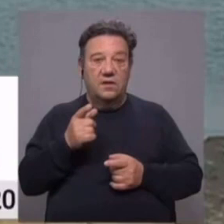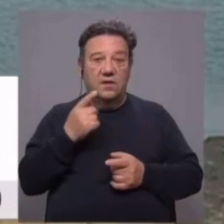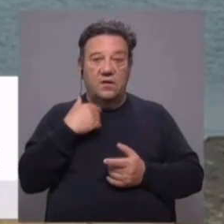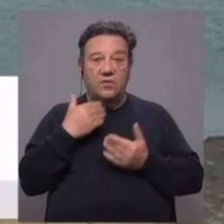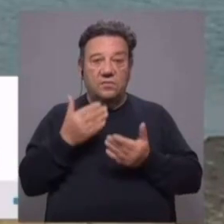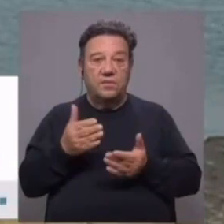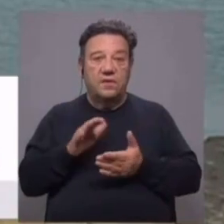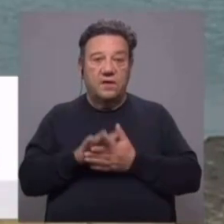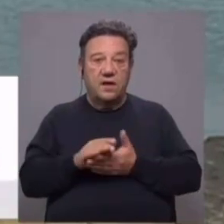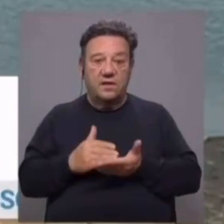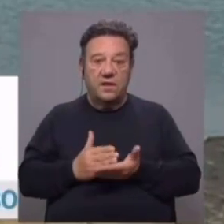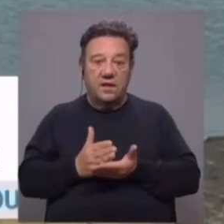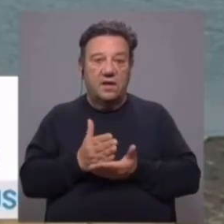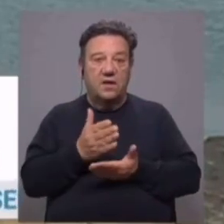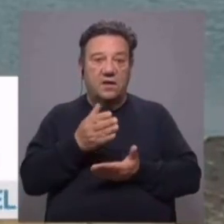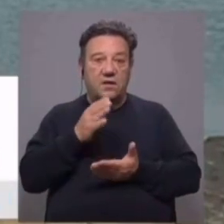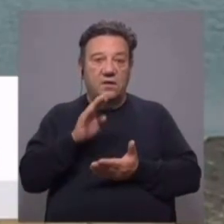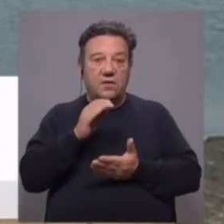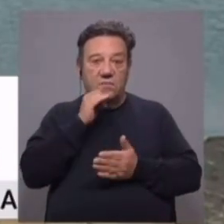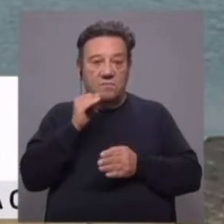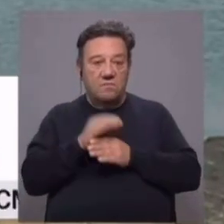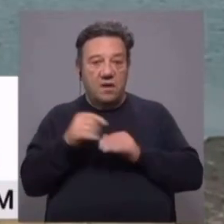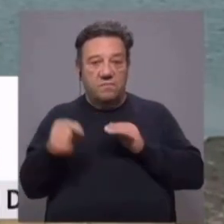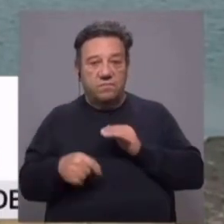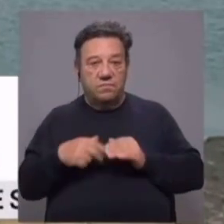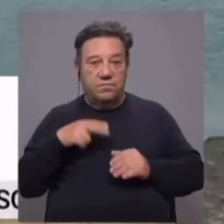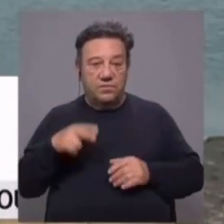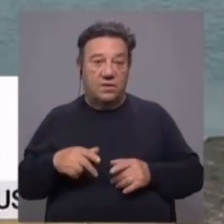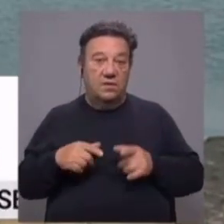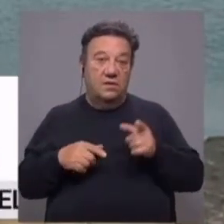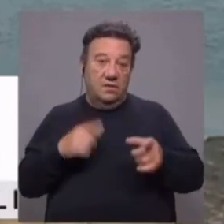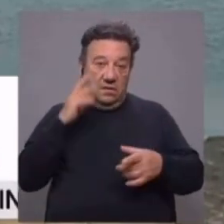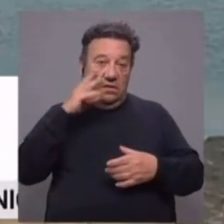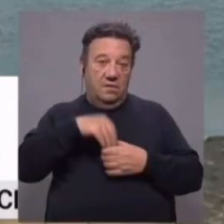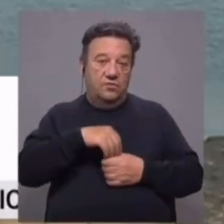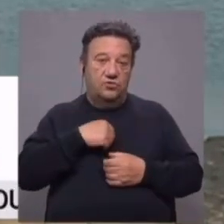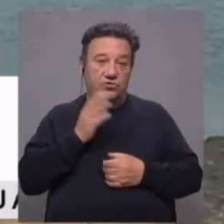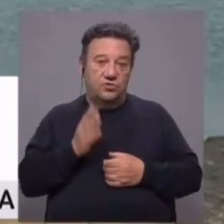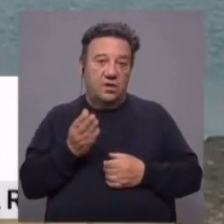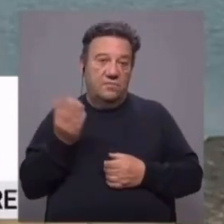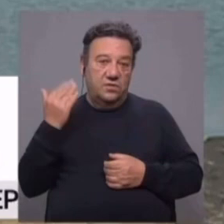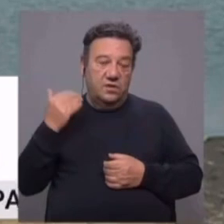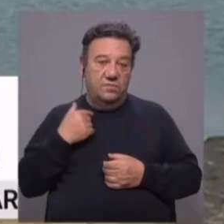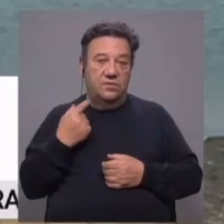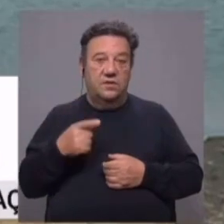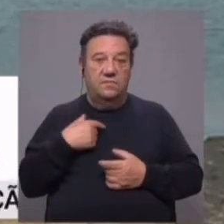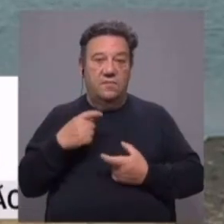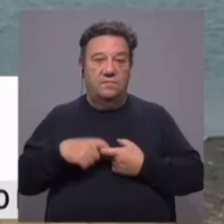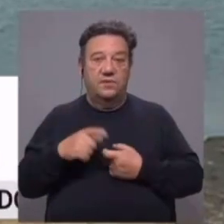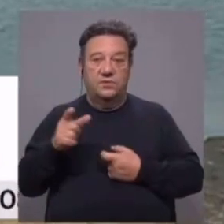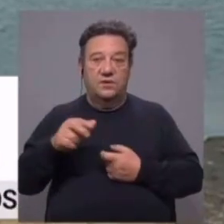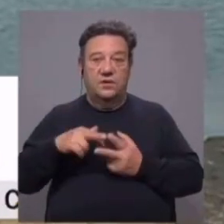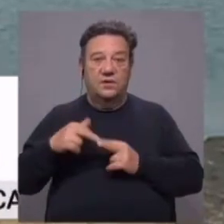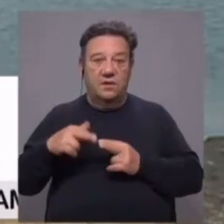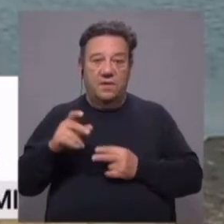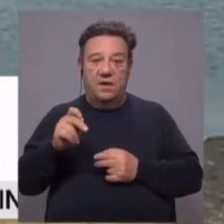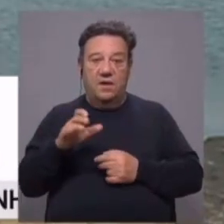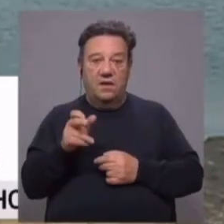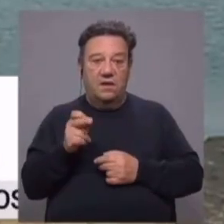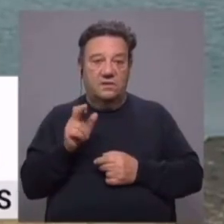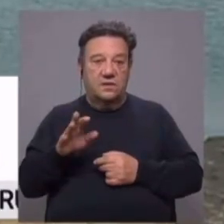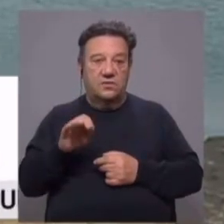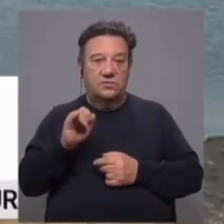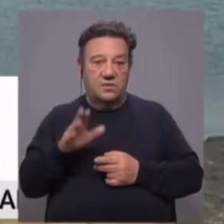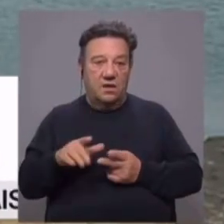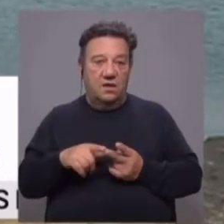para a carta arqueológica subaquática do país. E foi nesse âmbito que nós, já desde há muito tempo, porque temos uma parceria com as câmaras de Alcácer do Sal, de